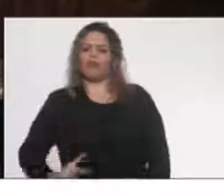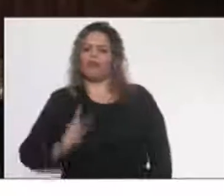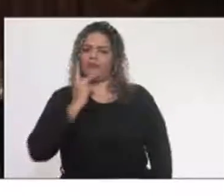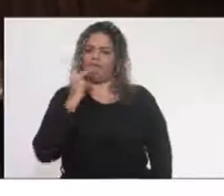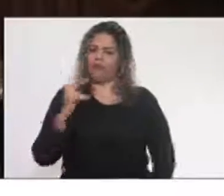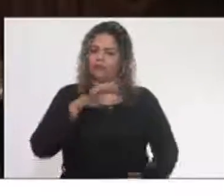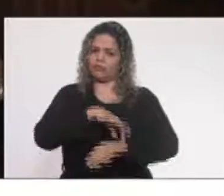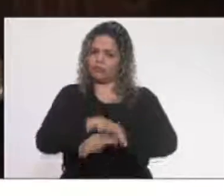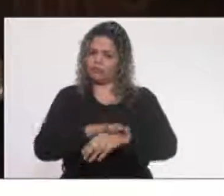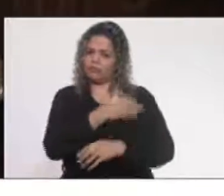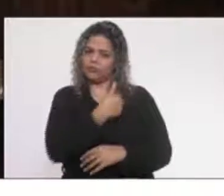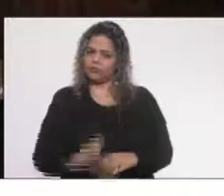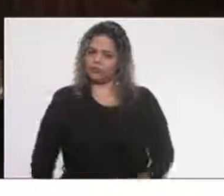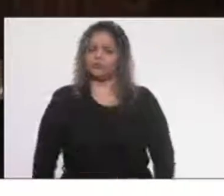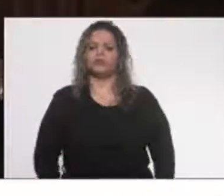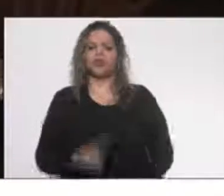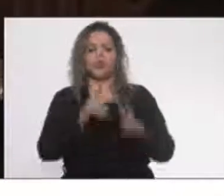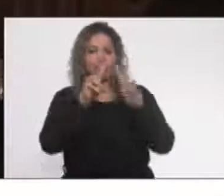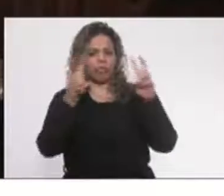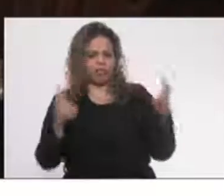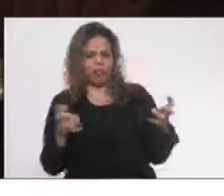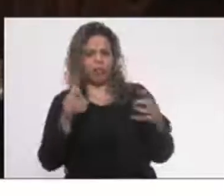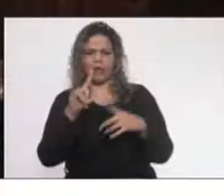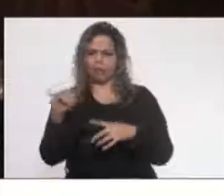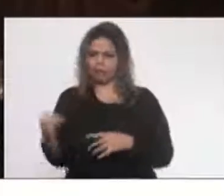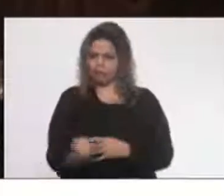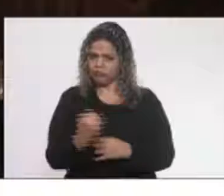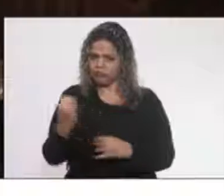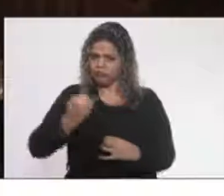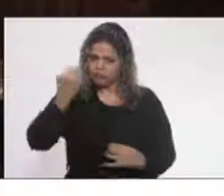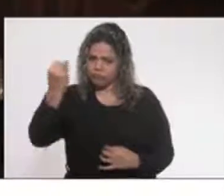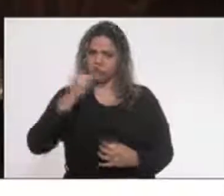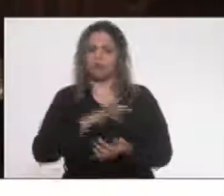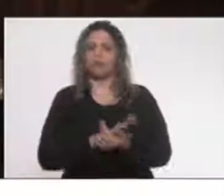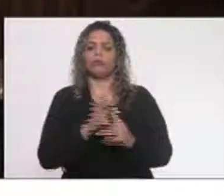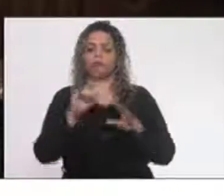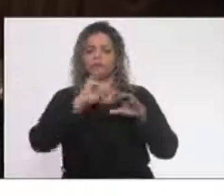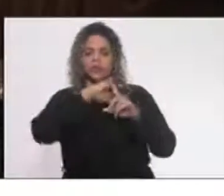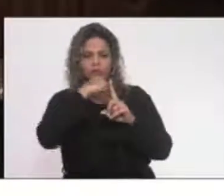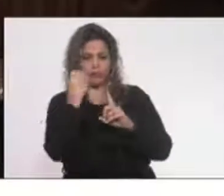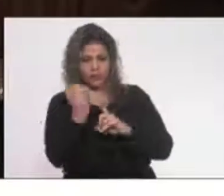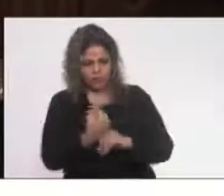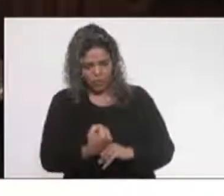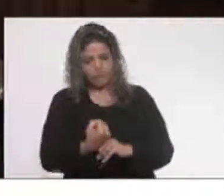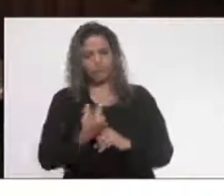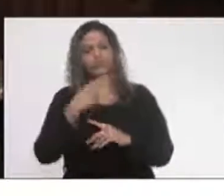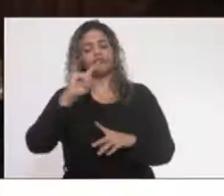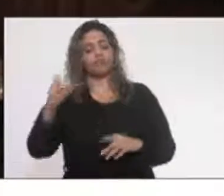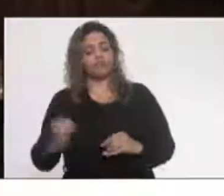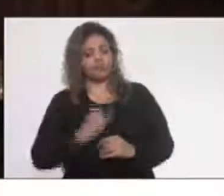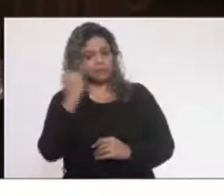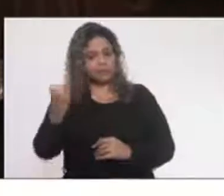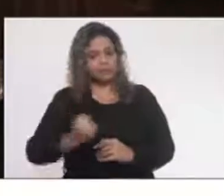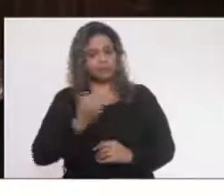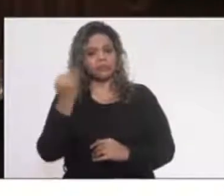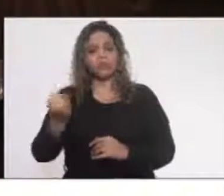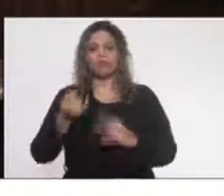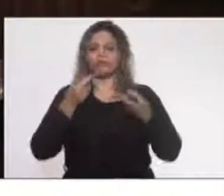segurança pública. Tema que é fundamental para a nossa sociedade, fundamental